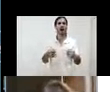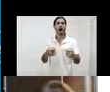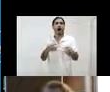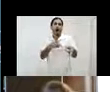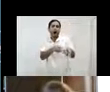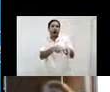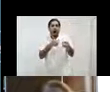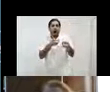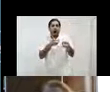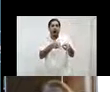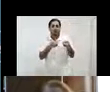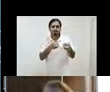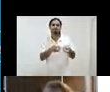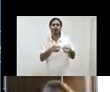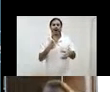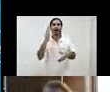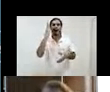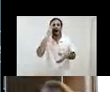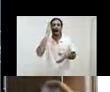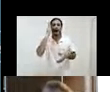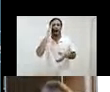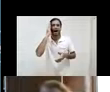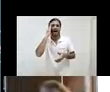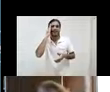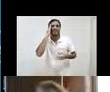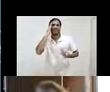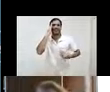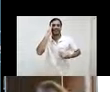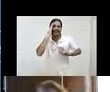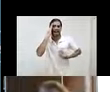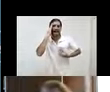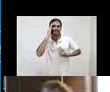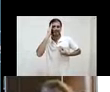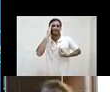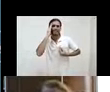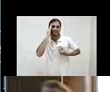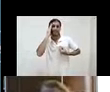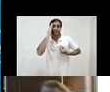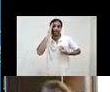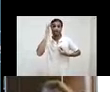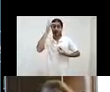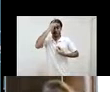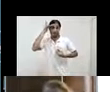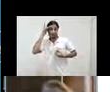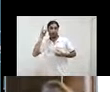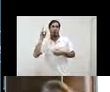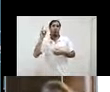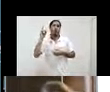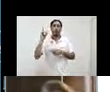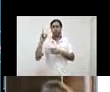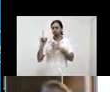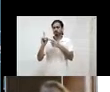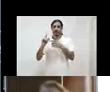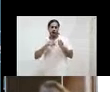problematização dessa realidade que eu estou investigando, desse grupo, dessa cidade, dessa